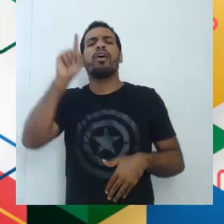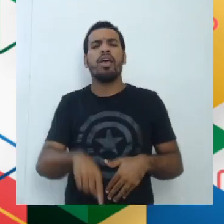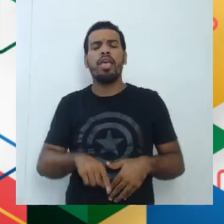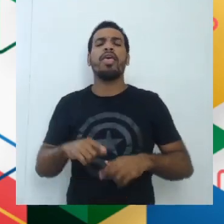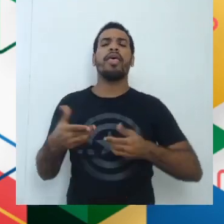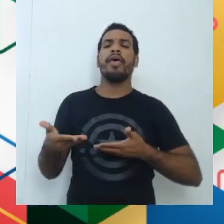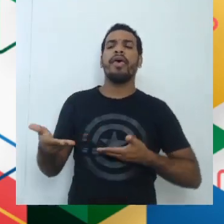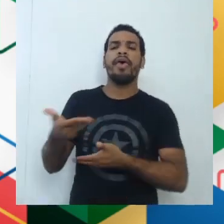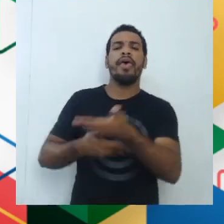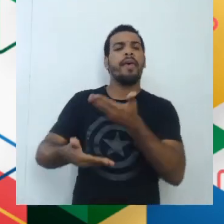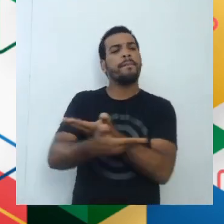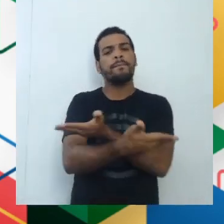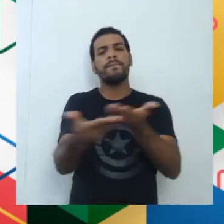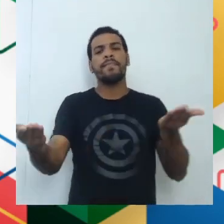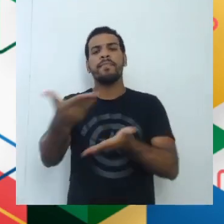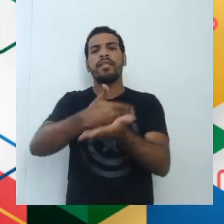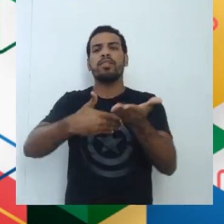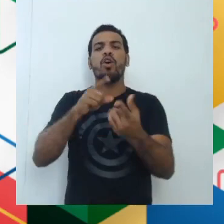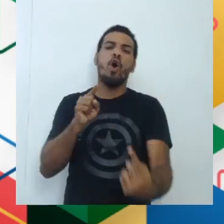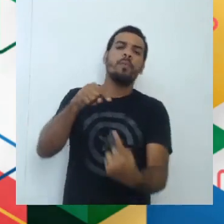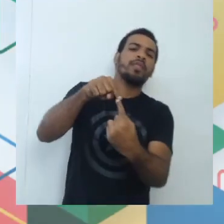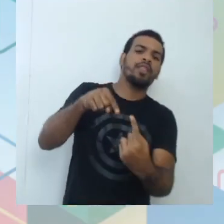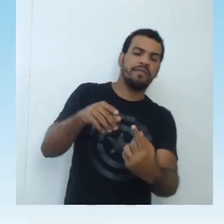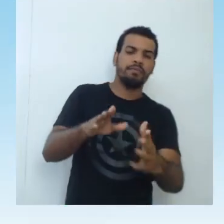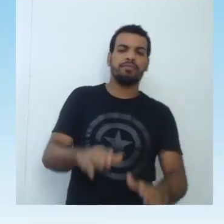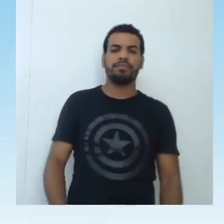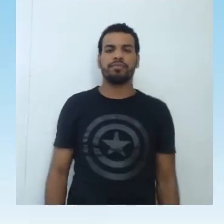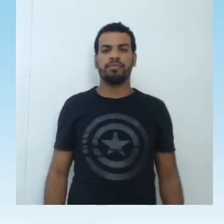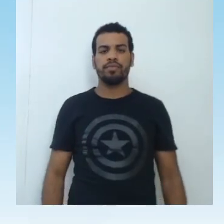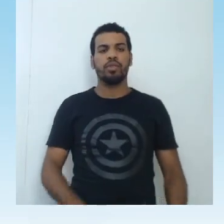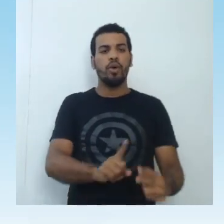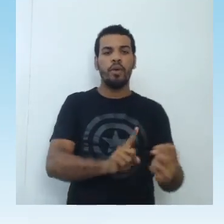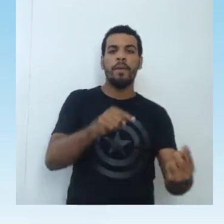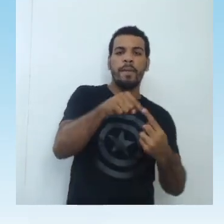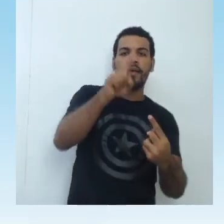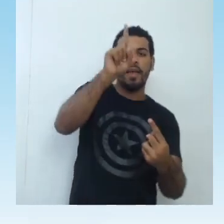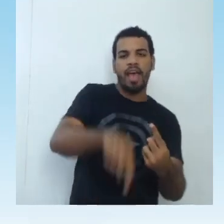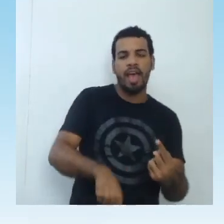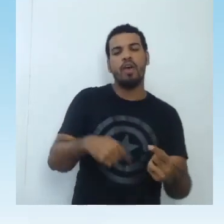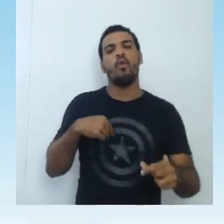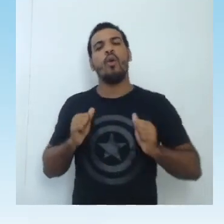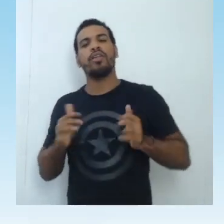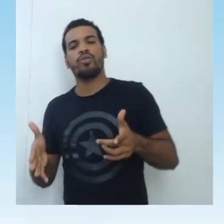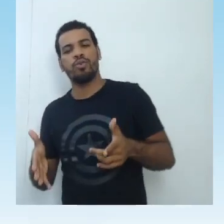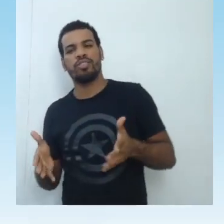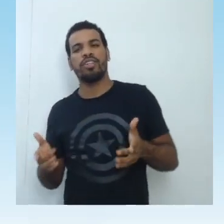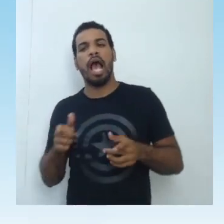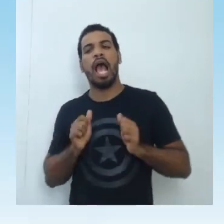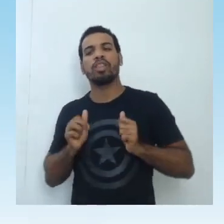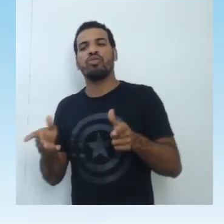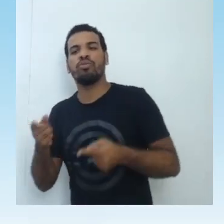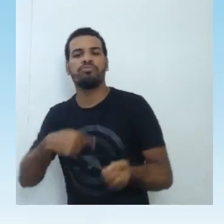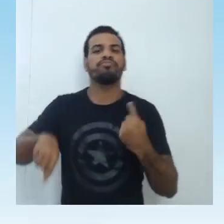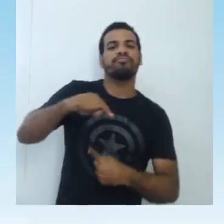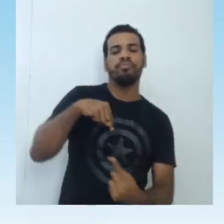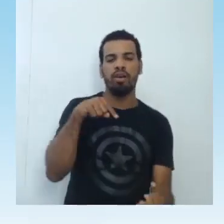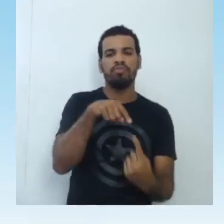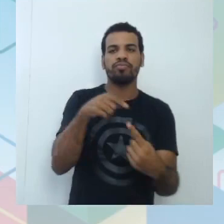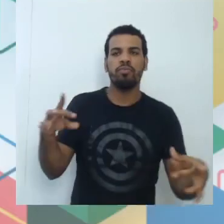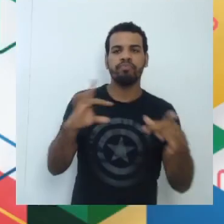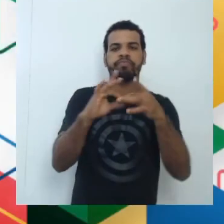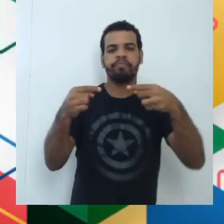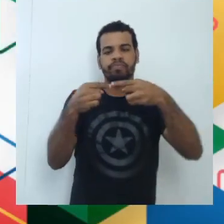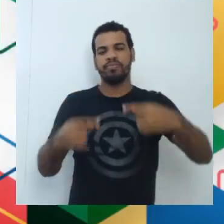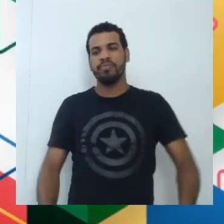da relação entre meios e fins. Então, os meios justificam os fins justificam os meios, ok? Voltando à nossa